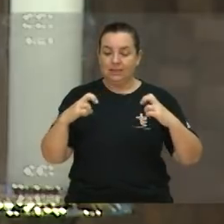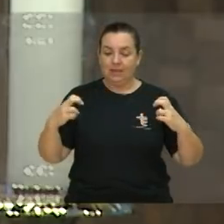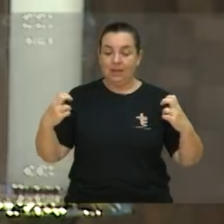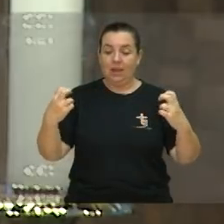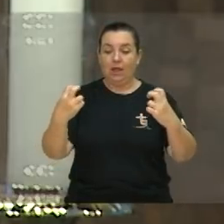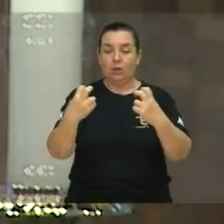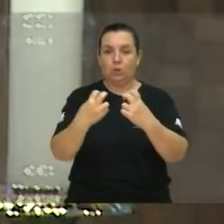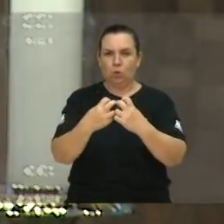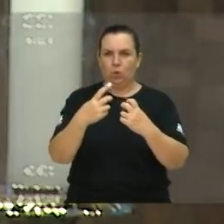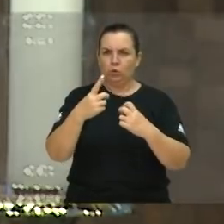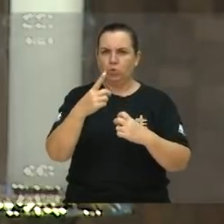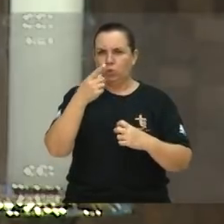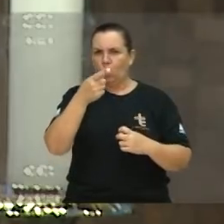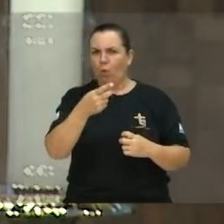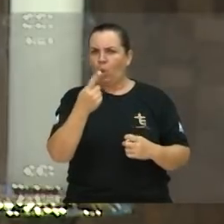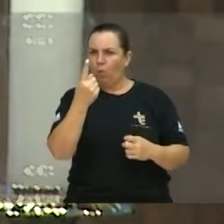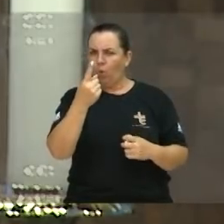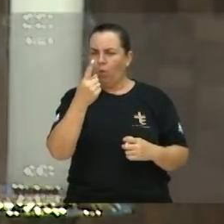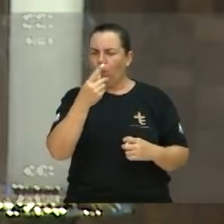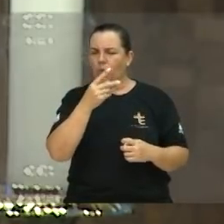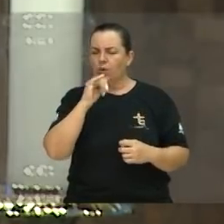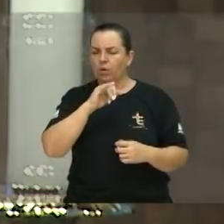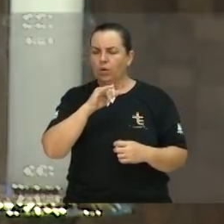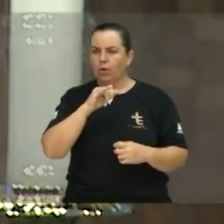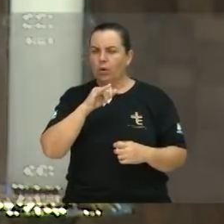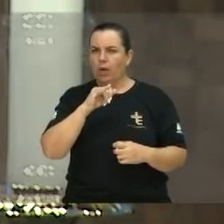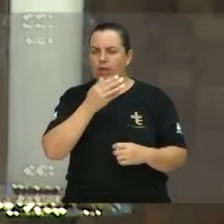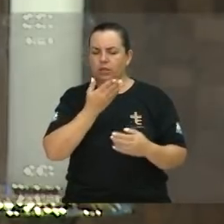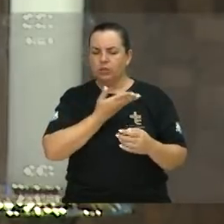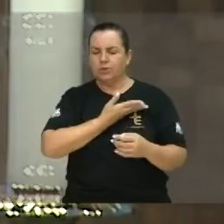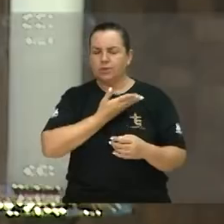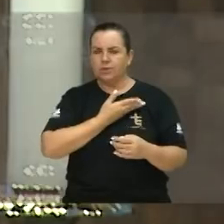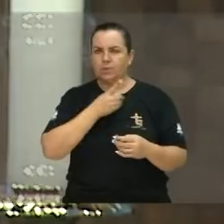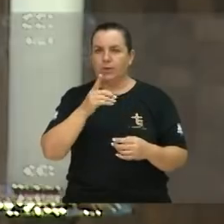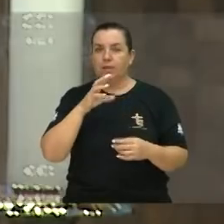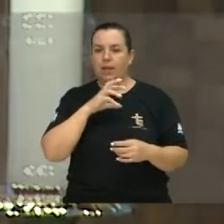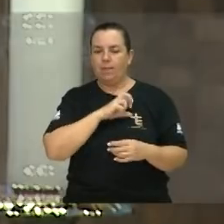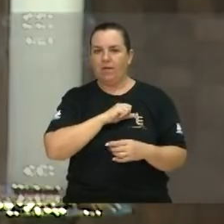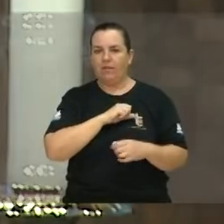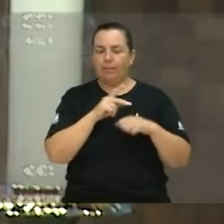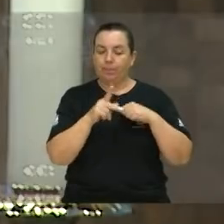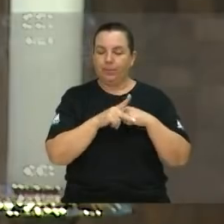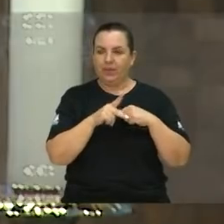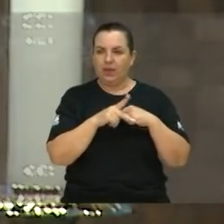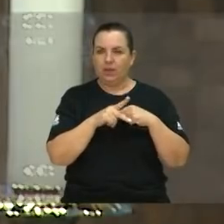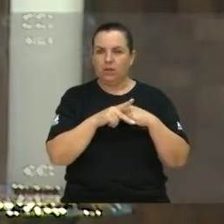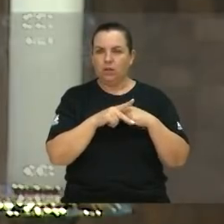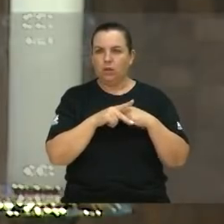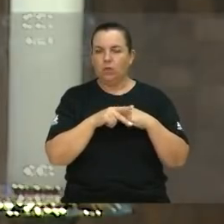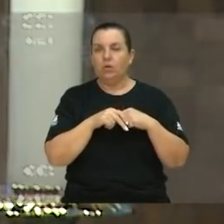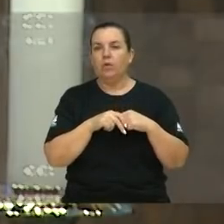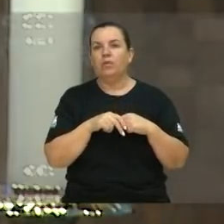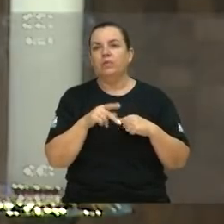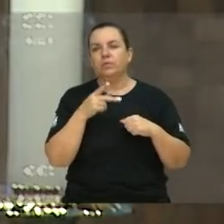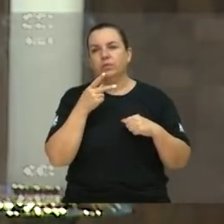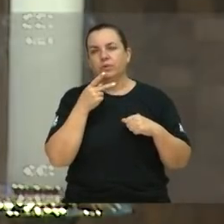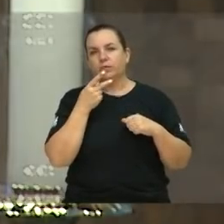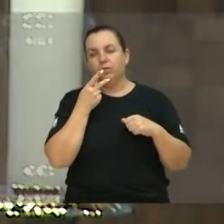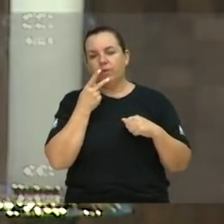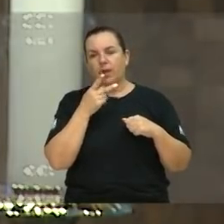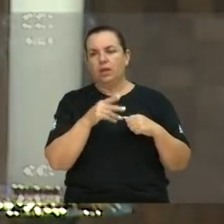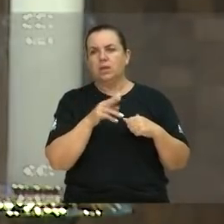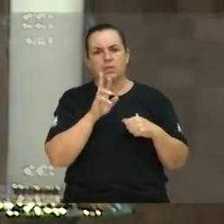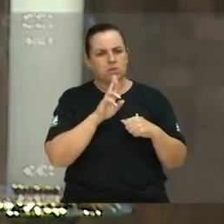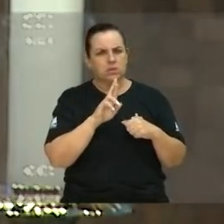de jesus um de seus discípulos aquele que jesus amava simão pedro faz-lhe então sinal oi